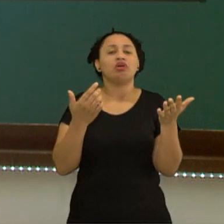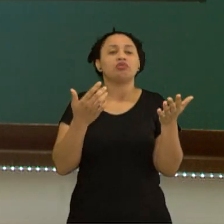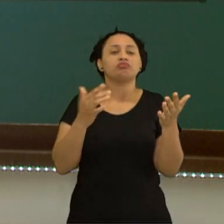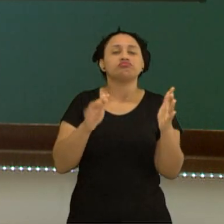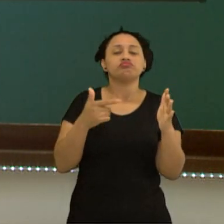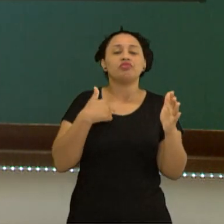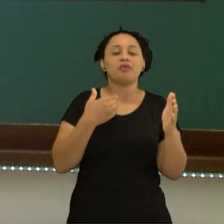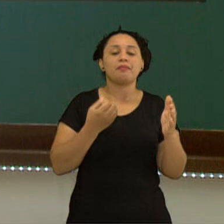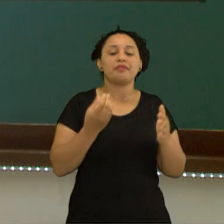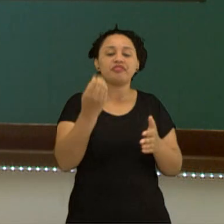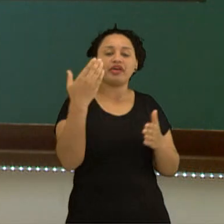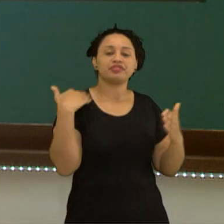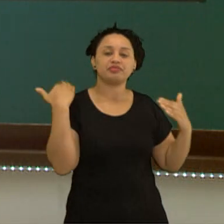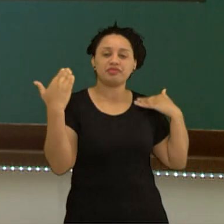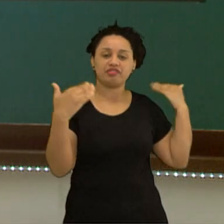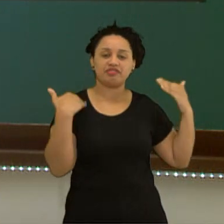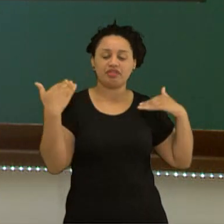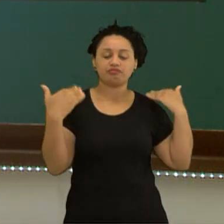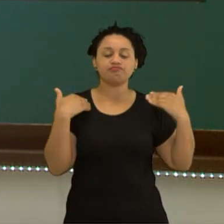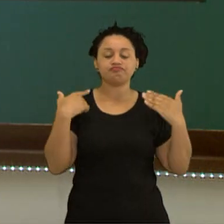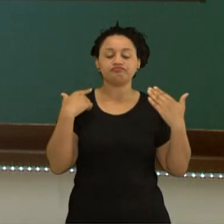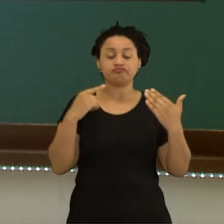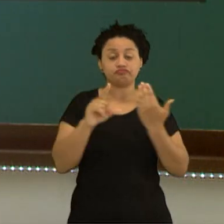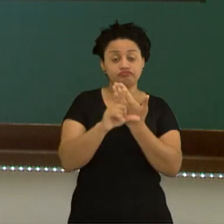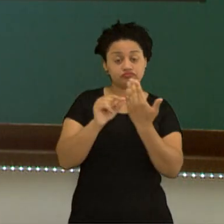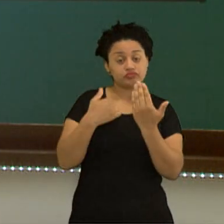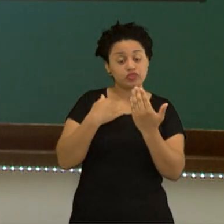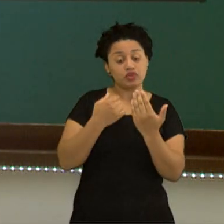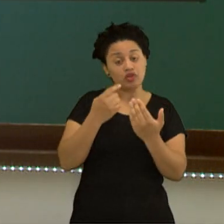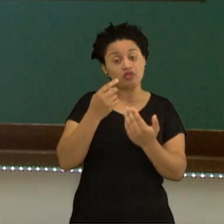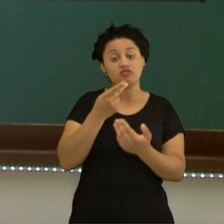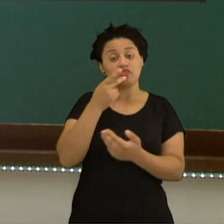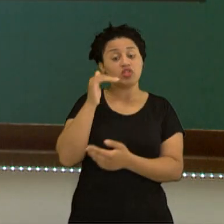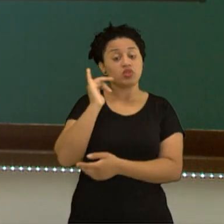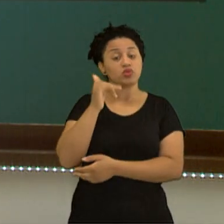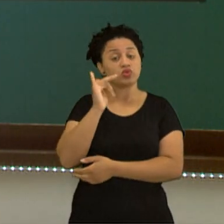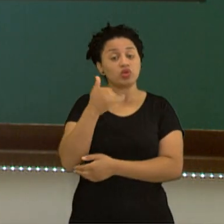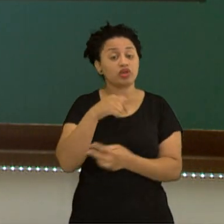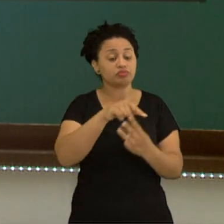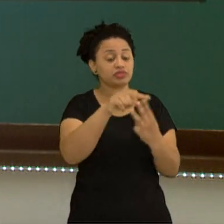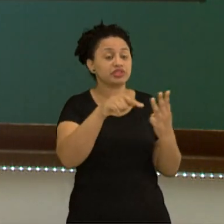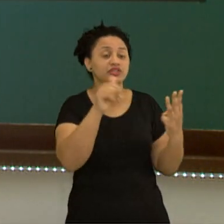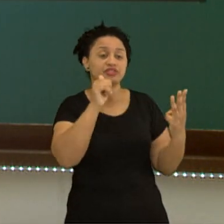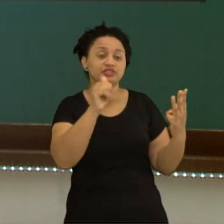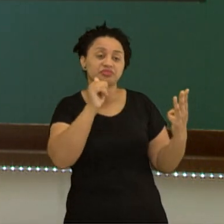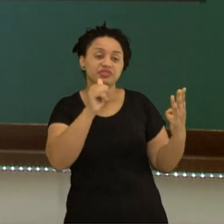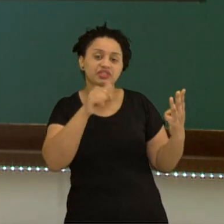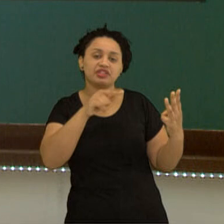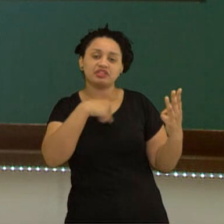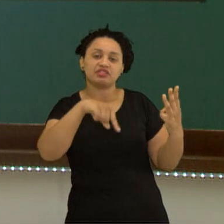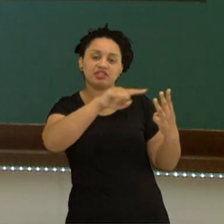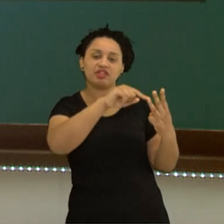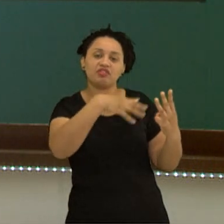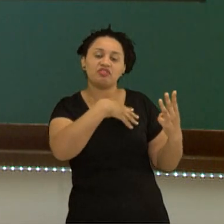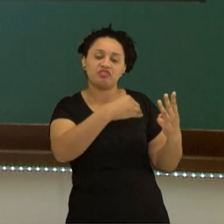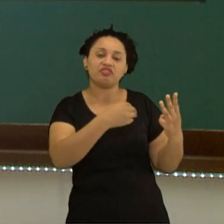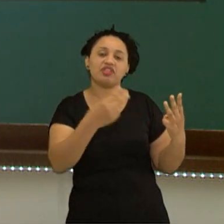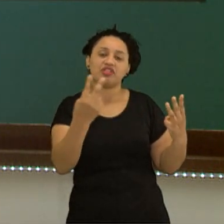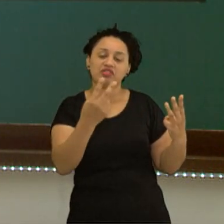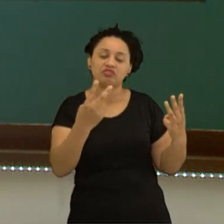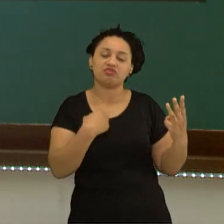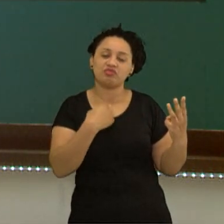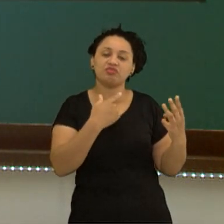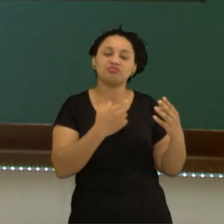uma viagem, o autor contou essa história para 3 meninas que eram filhas do